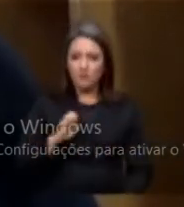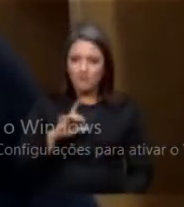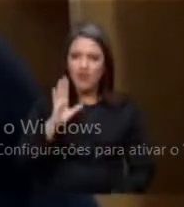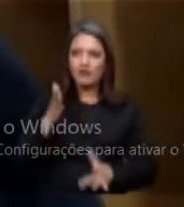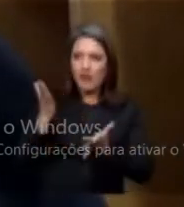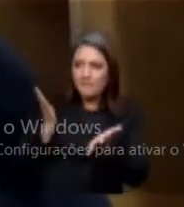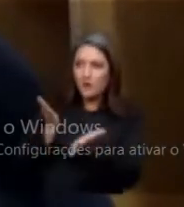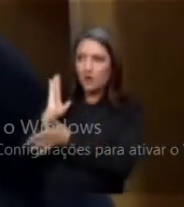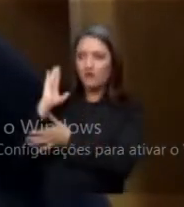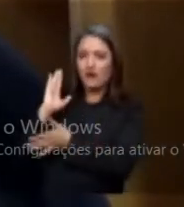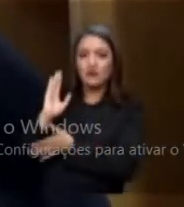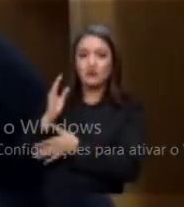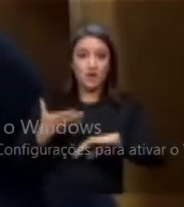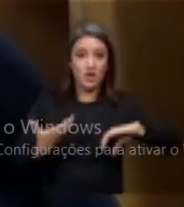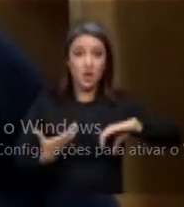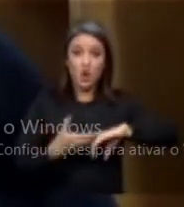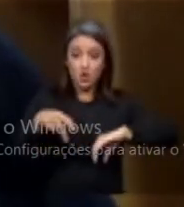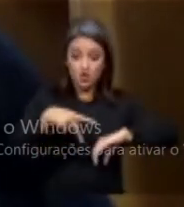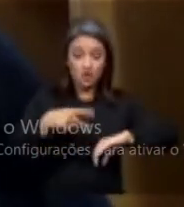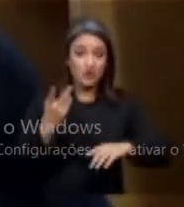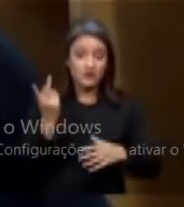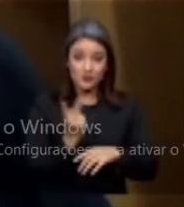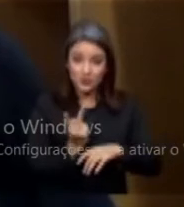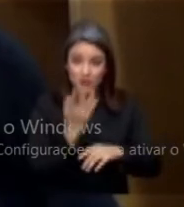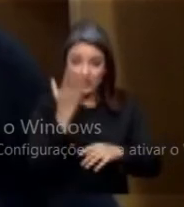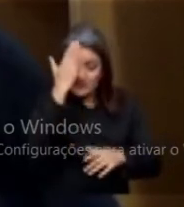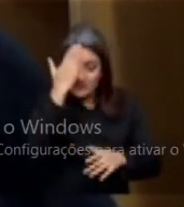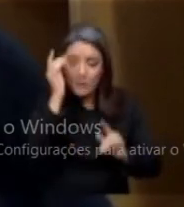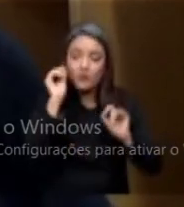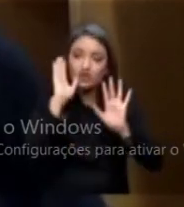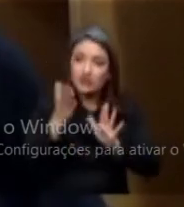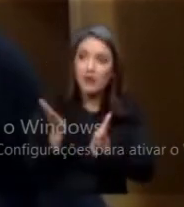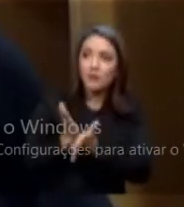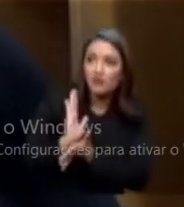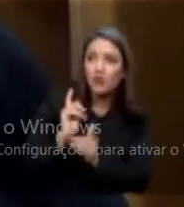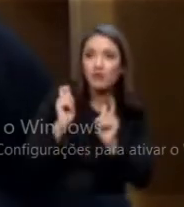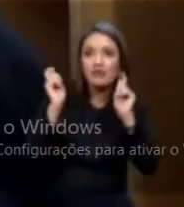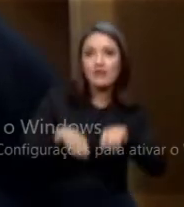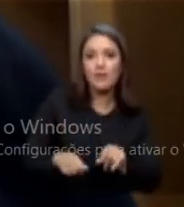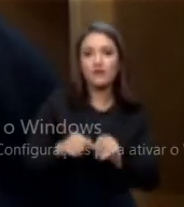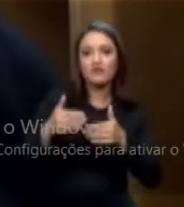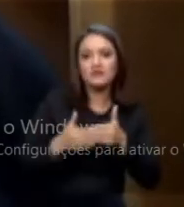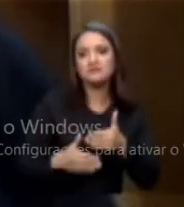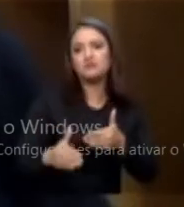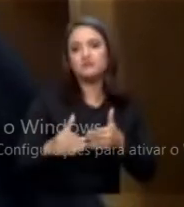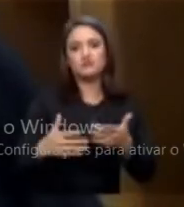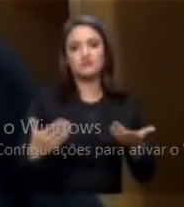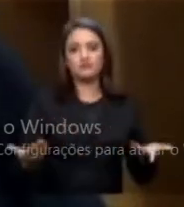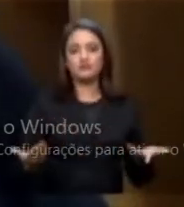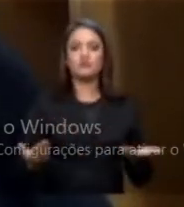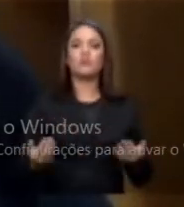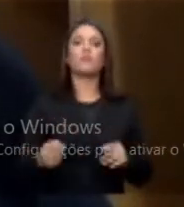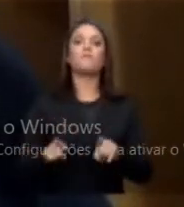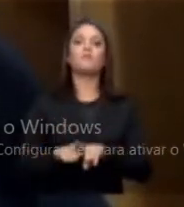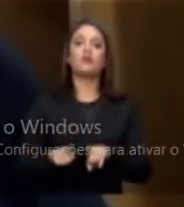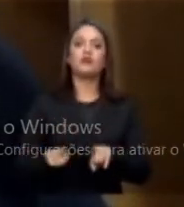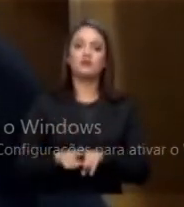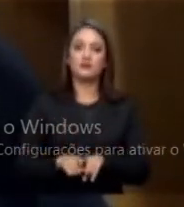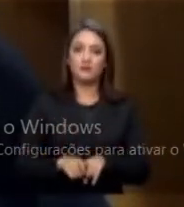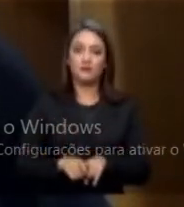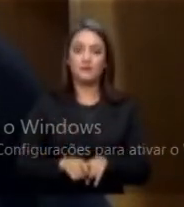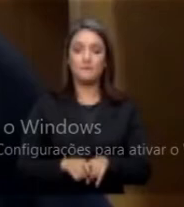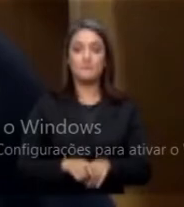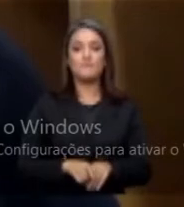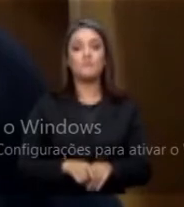já aprovou e o que pode a outra Casa fazer a partir daquilo. E soma-se a isso o belo argumento trazido